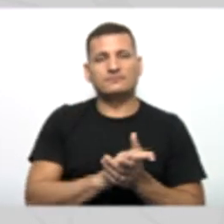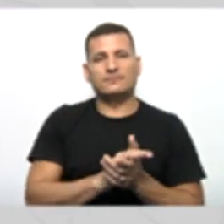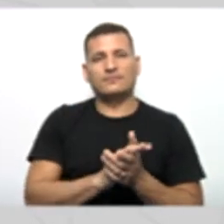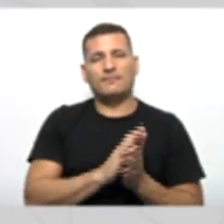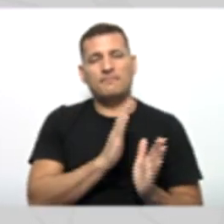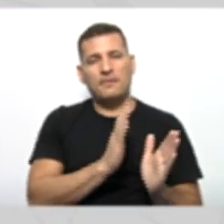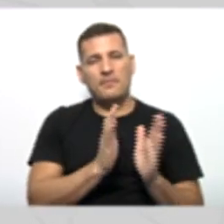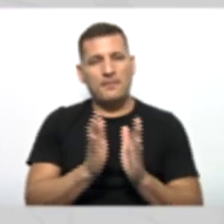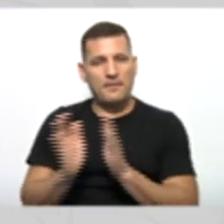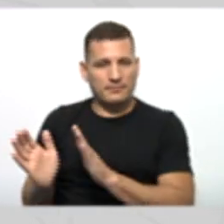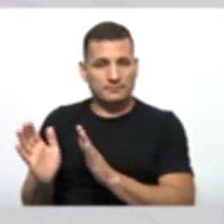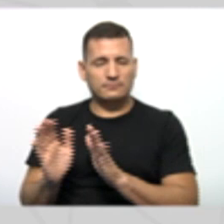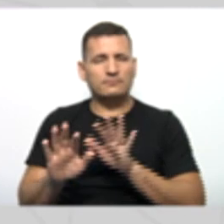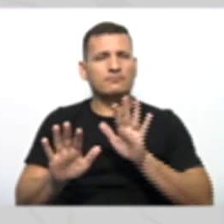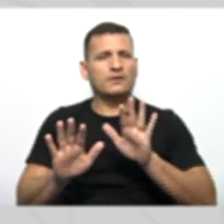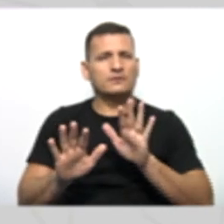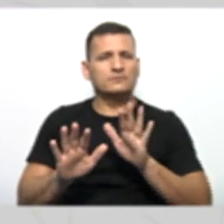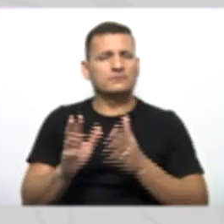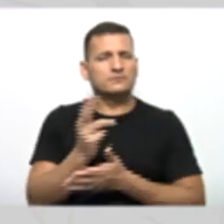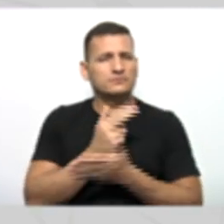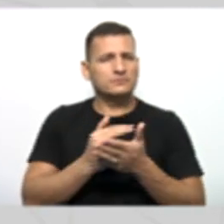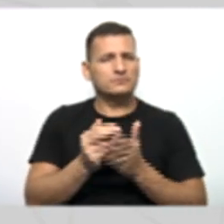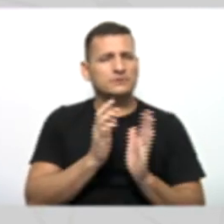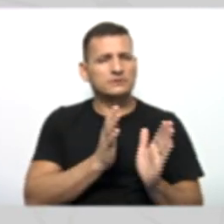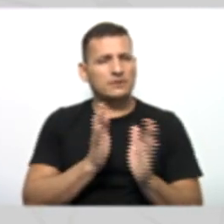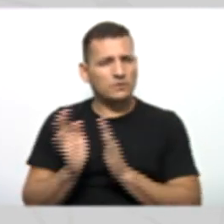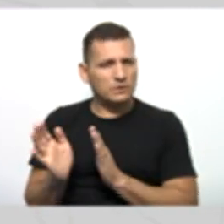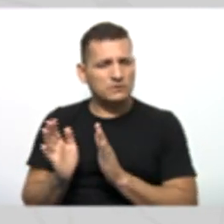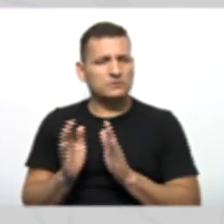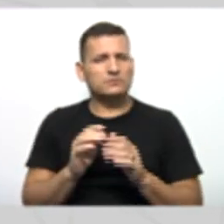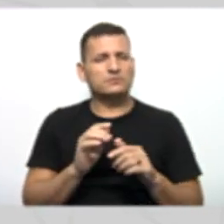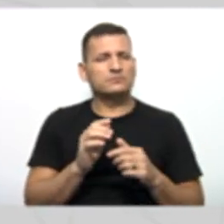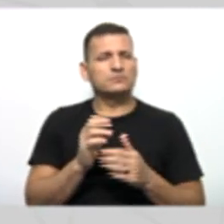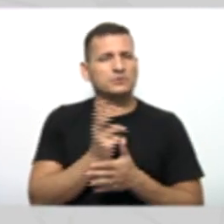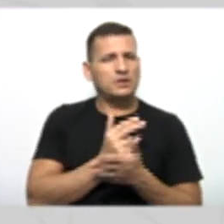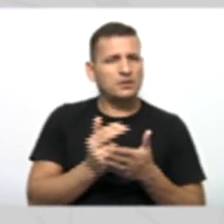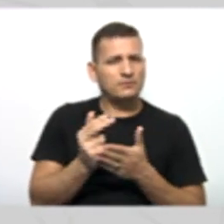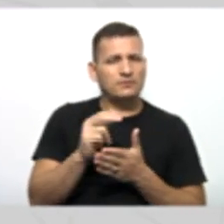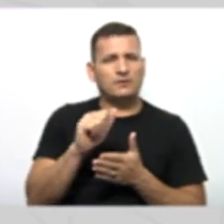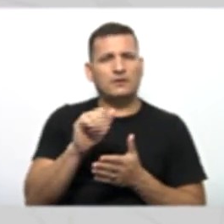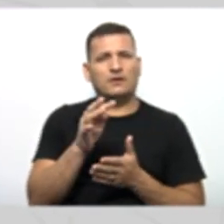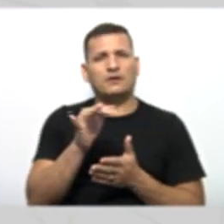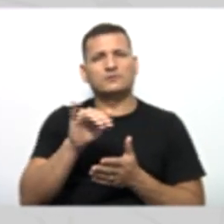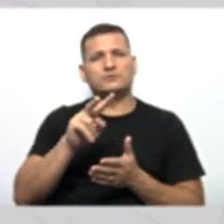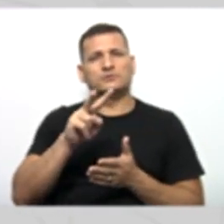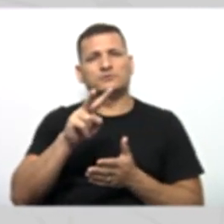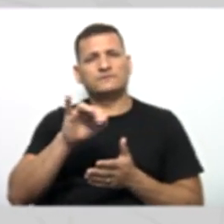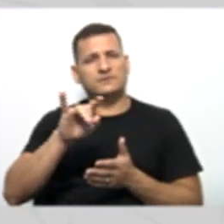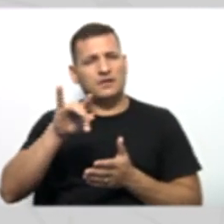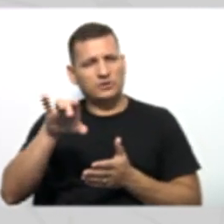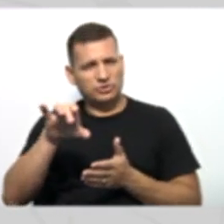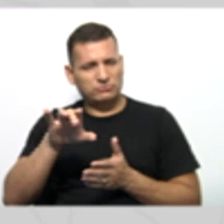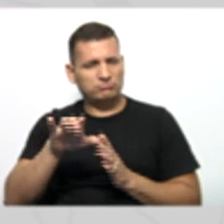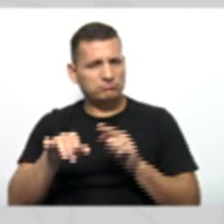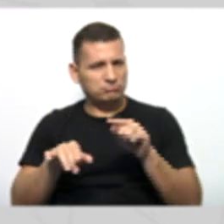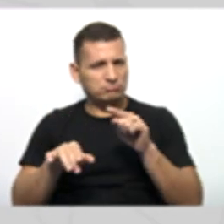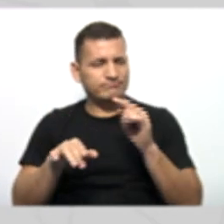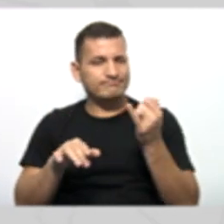Ah, Luiz, mas diagrama de sequência, diagrama de atividade, tudo isso é importante, pessoal. Vai